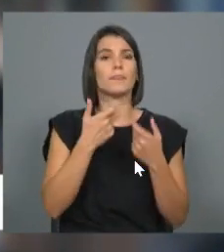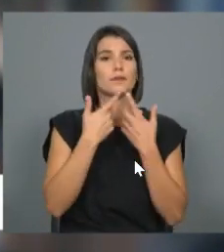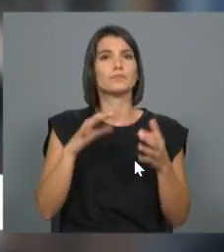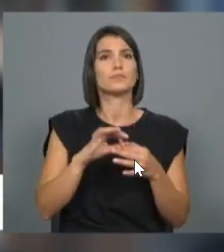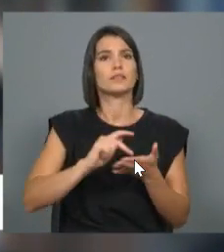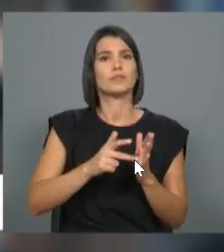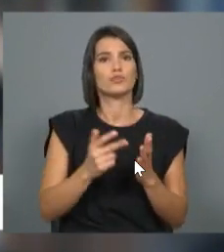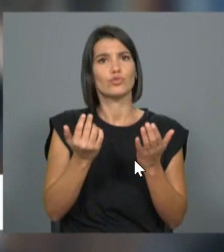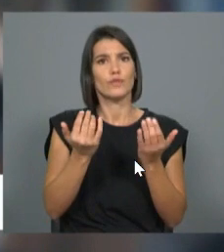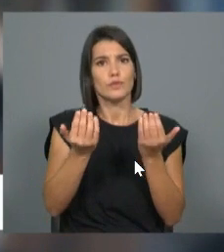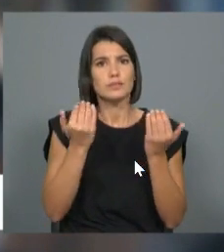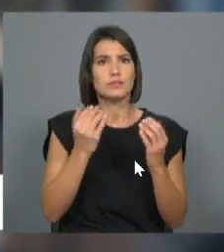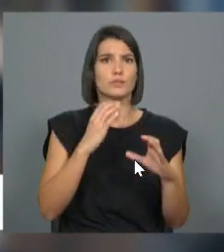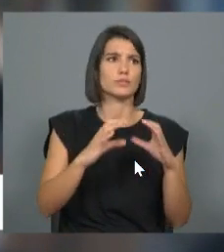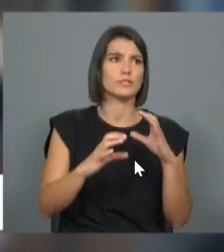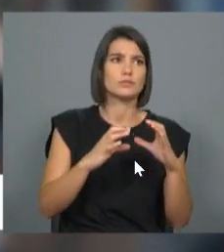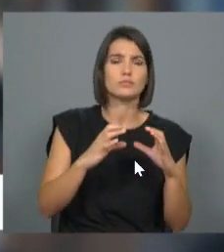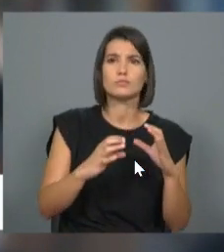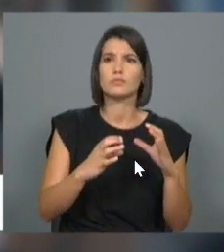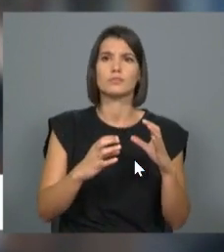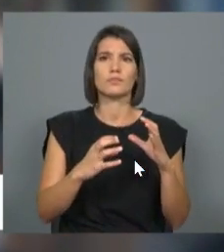tecnologias de informação, comunicações,